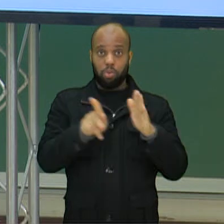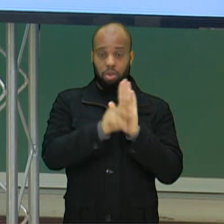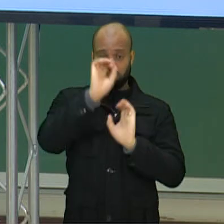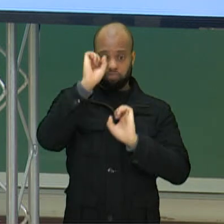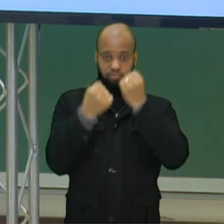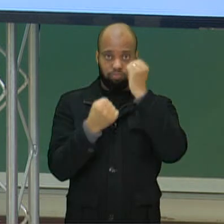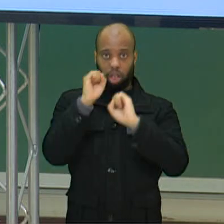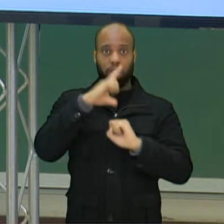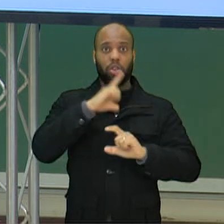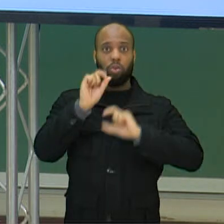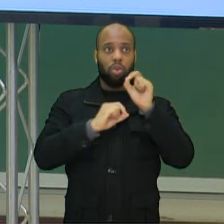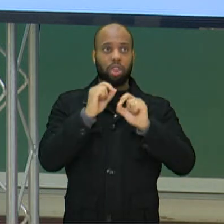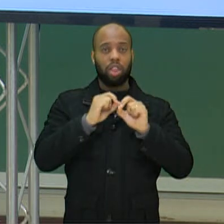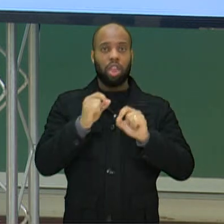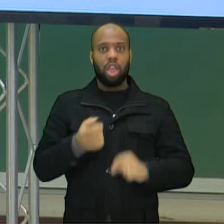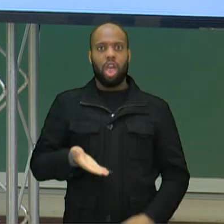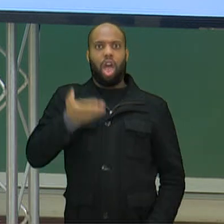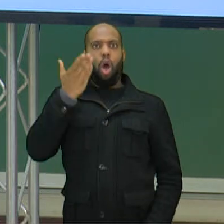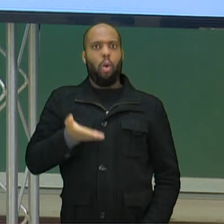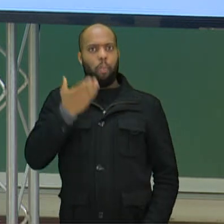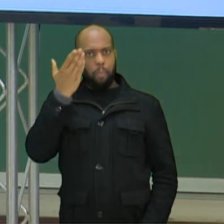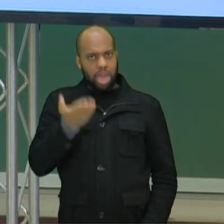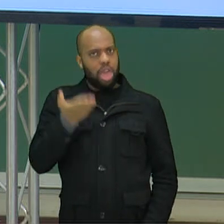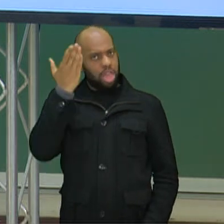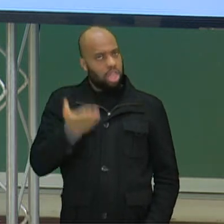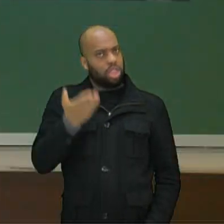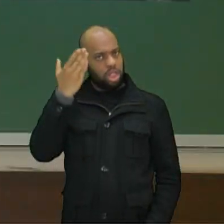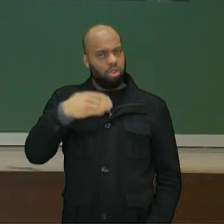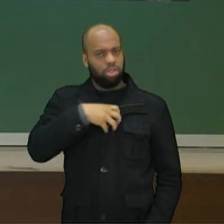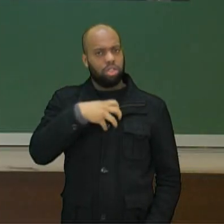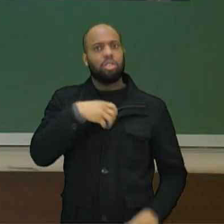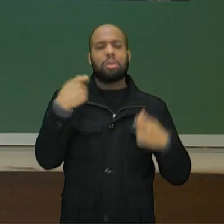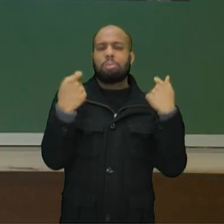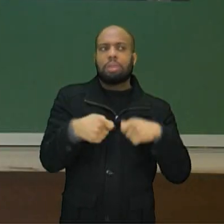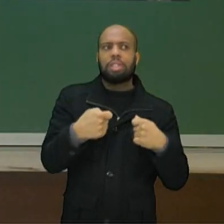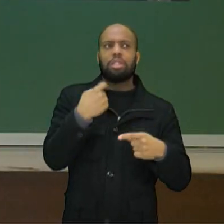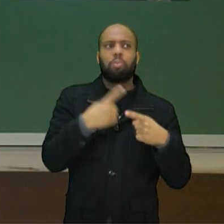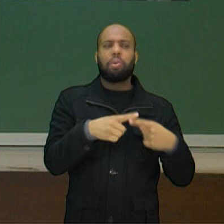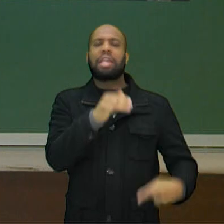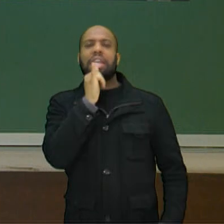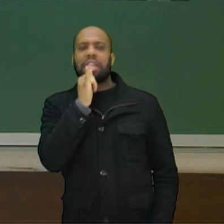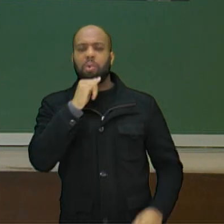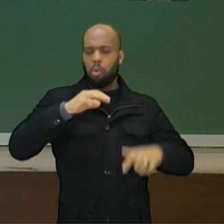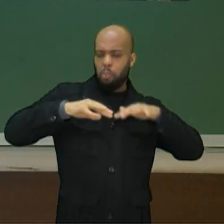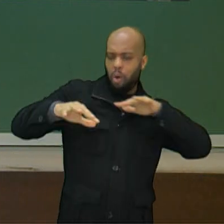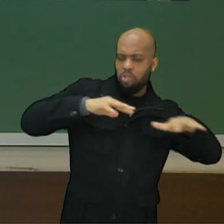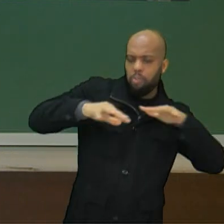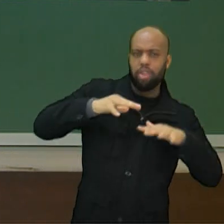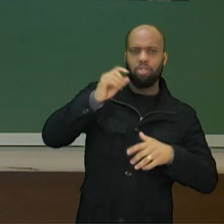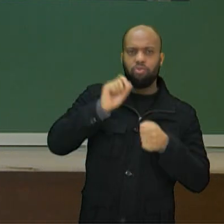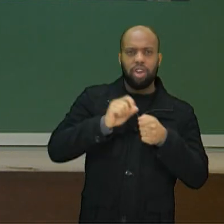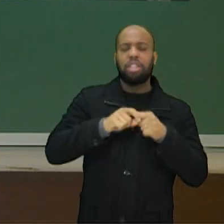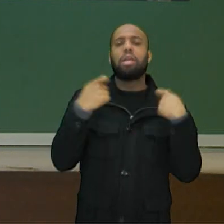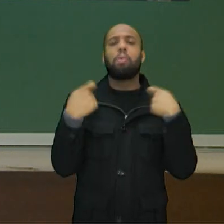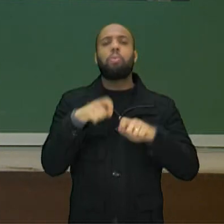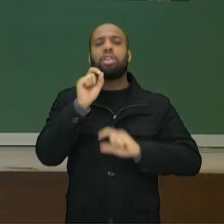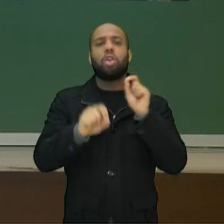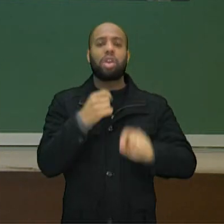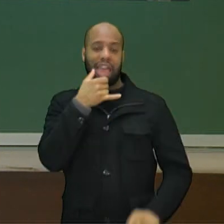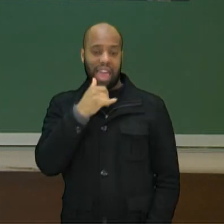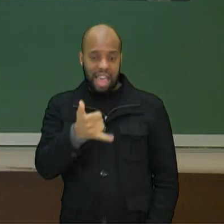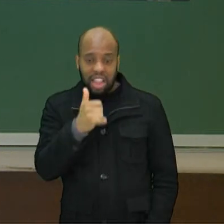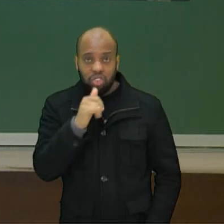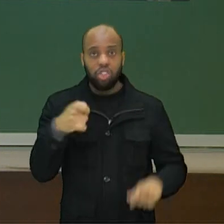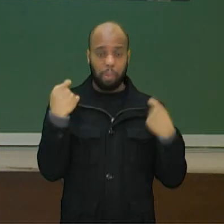temos um acréscimo de demandas. O que significa isso? Para que eu possa fazer movimentos, eu preciso de